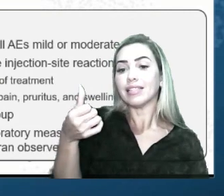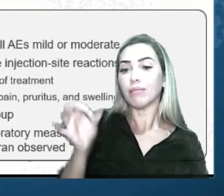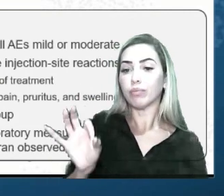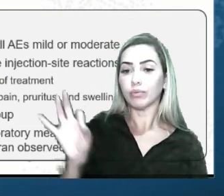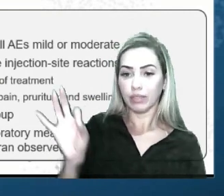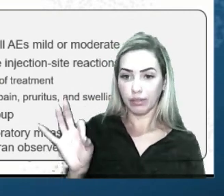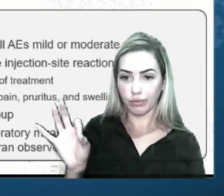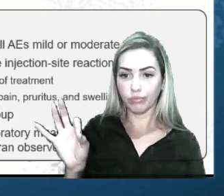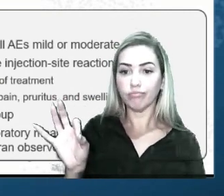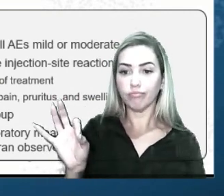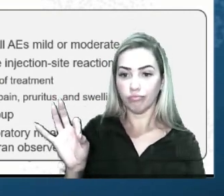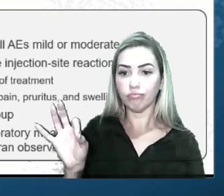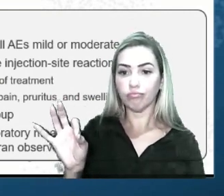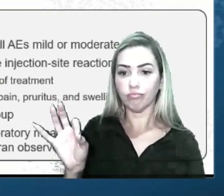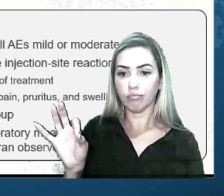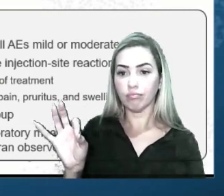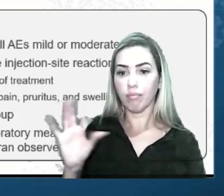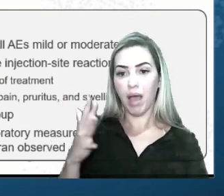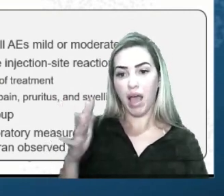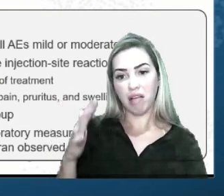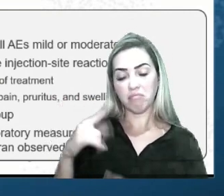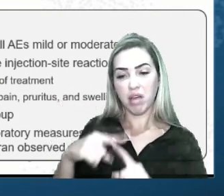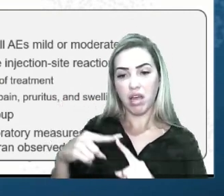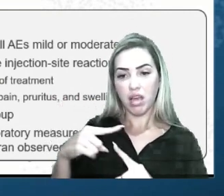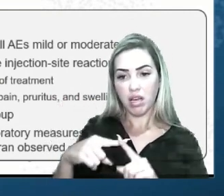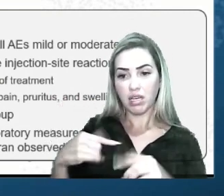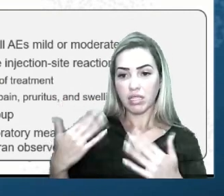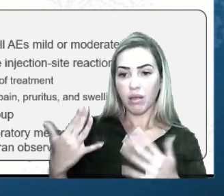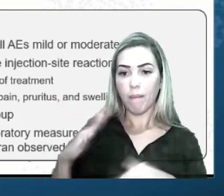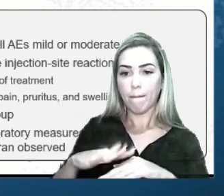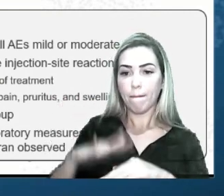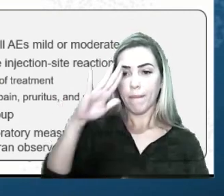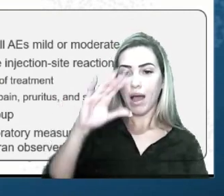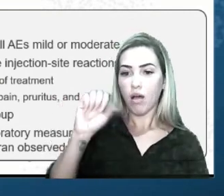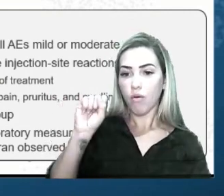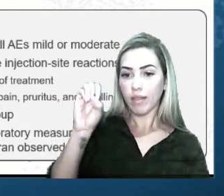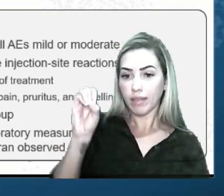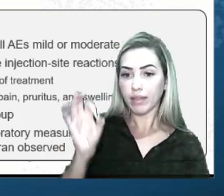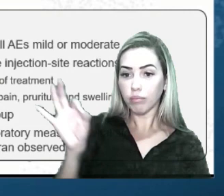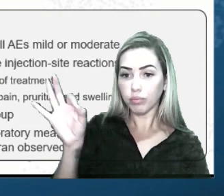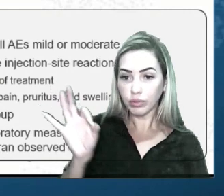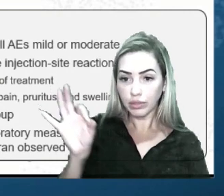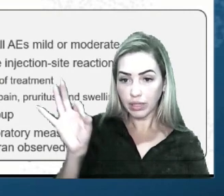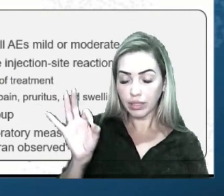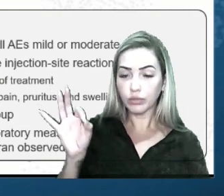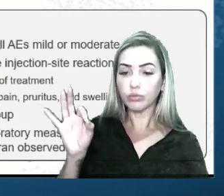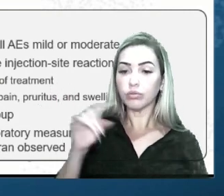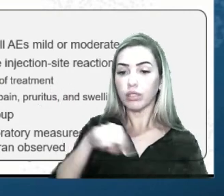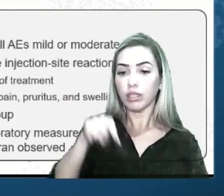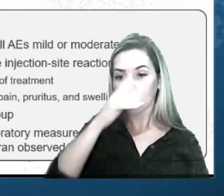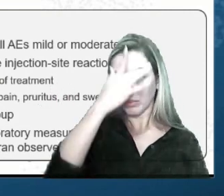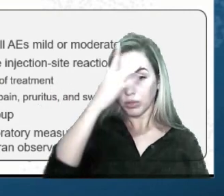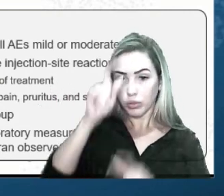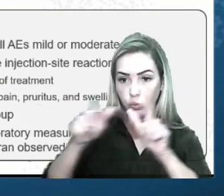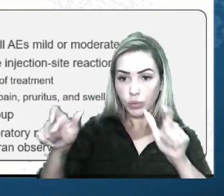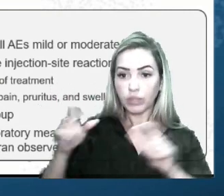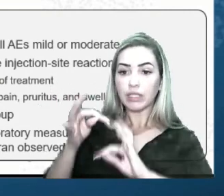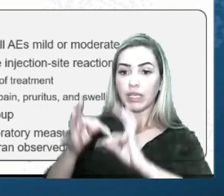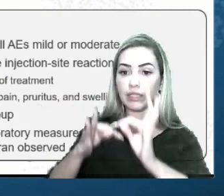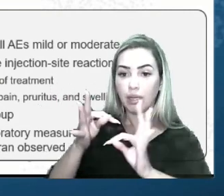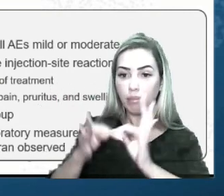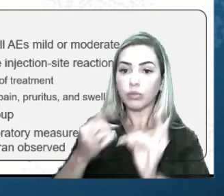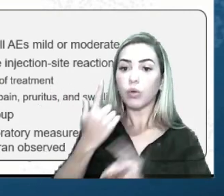76%, a redução máxima média. Então, mais de 80% dos pacientes em tratamento